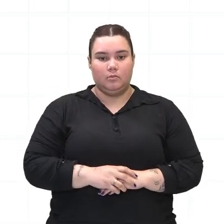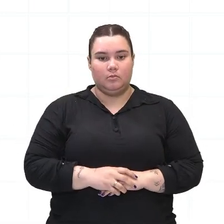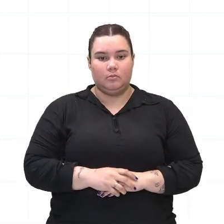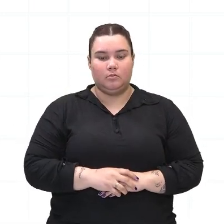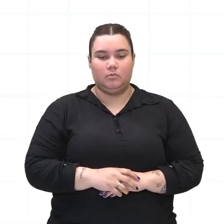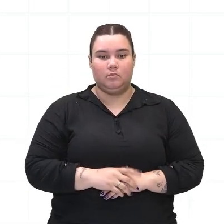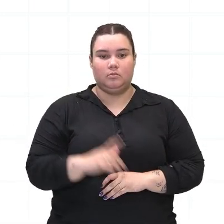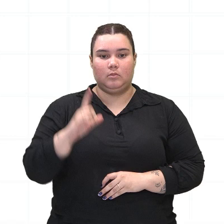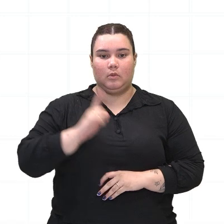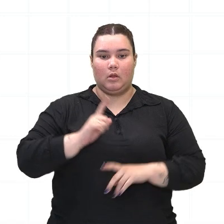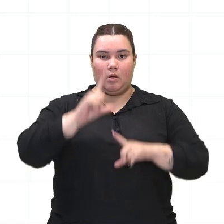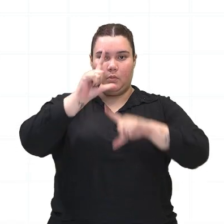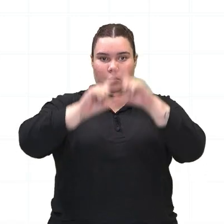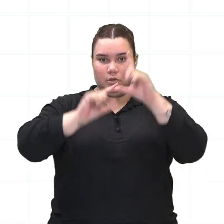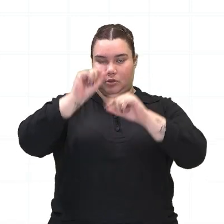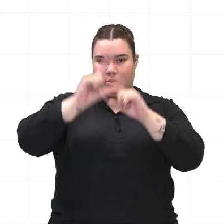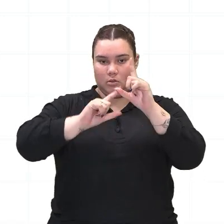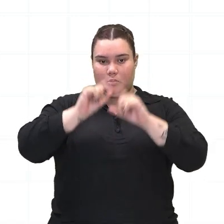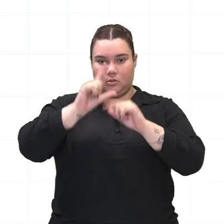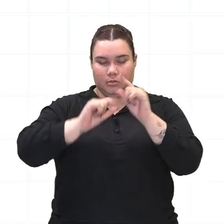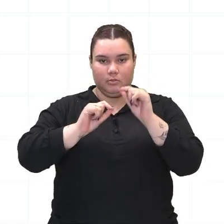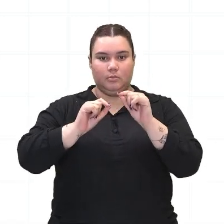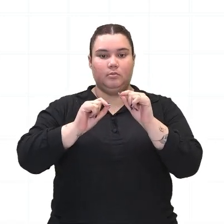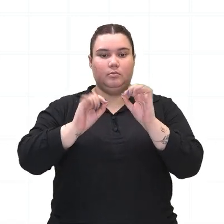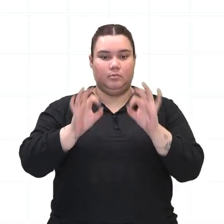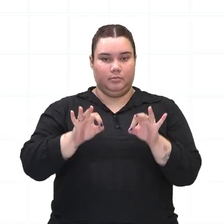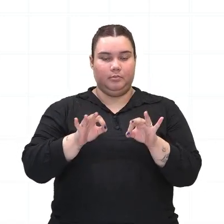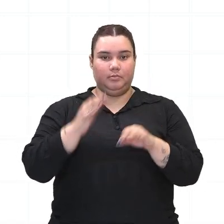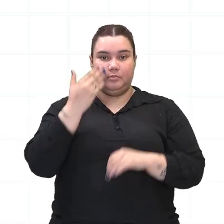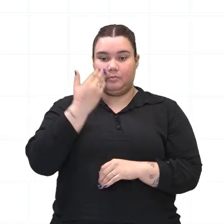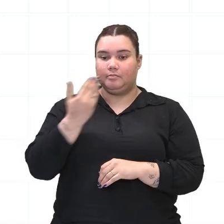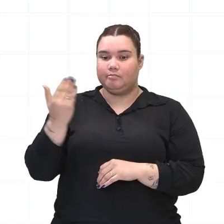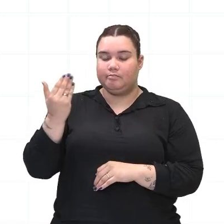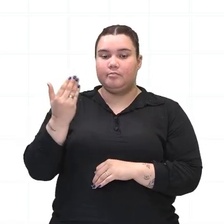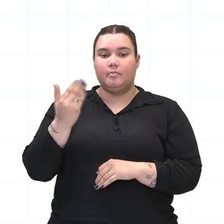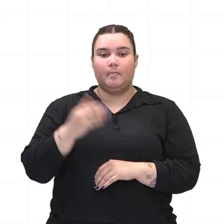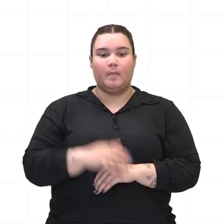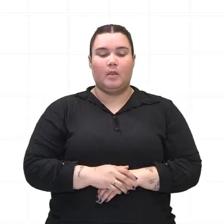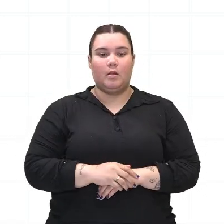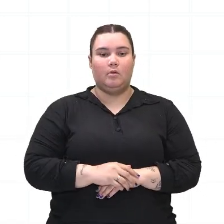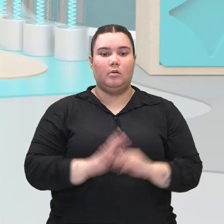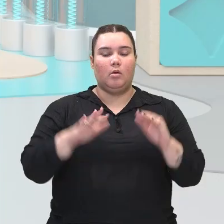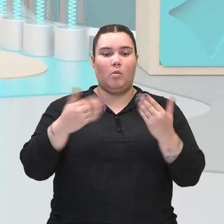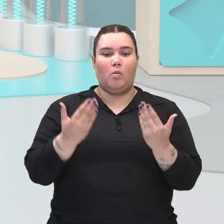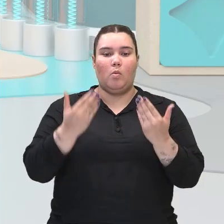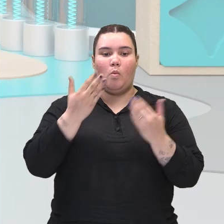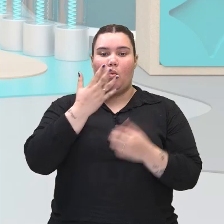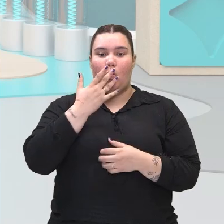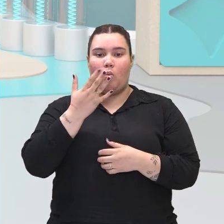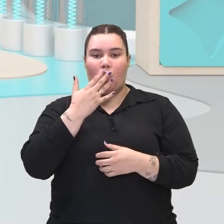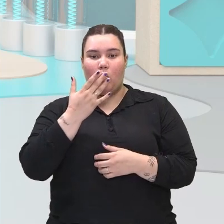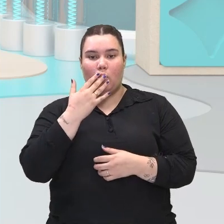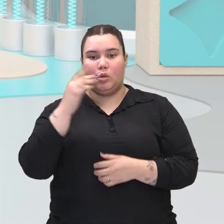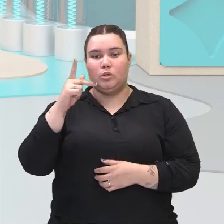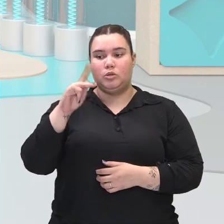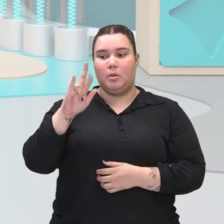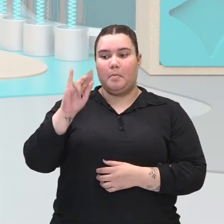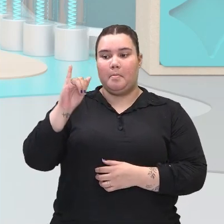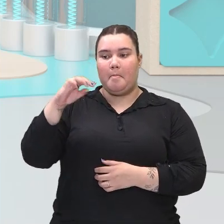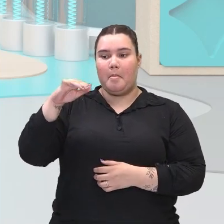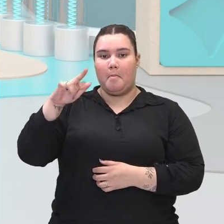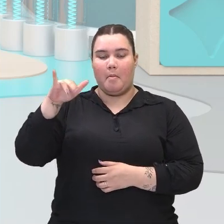tenho a estrela para baixo e para cima. Para cima, cores primárias.